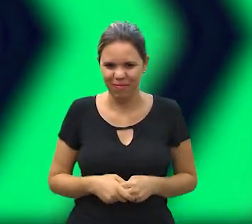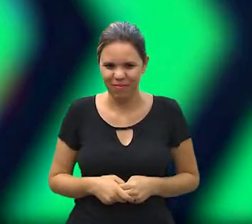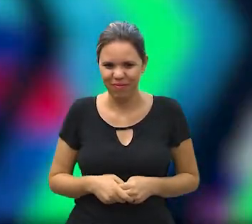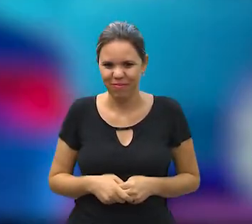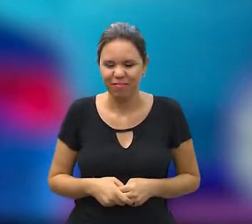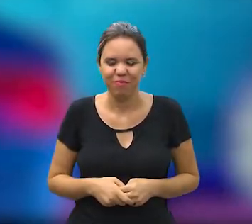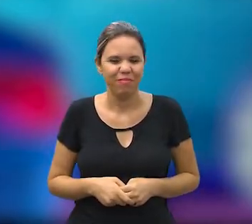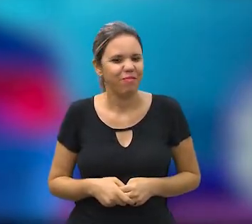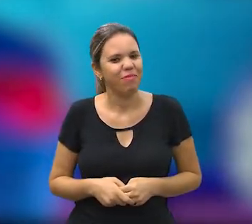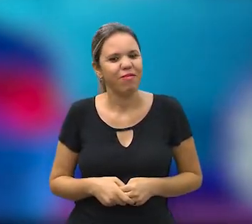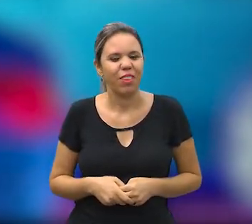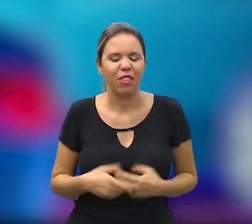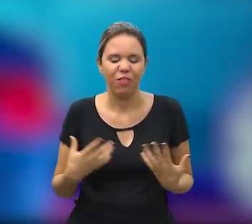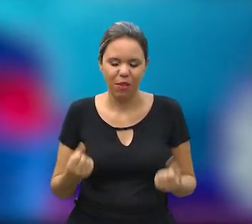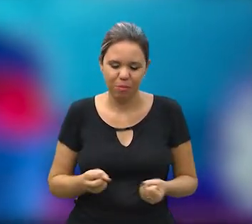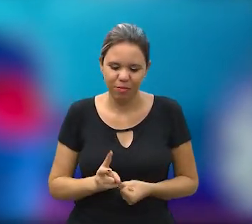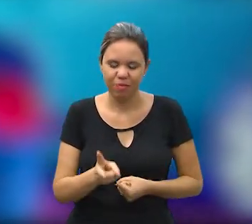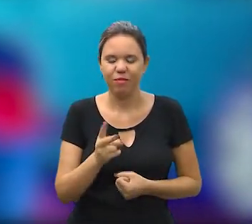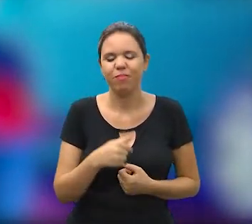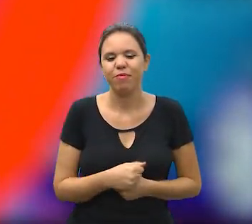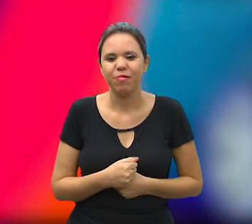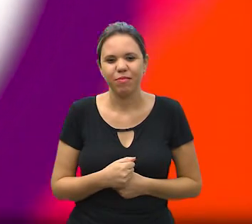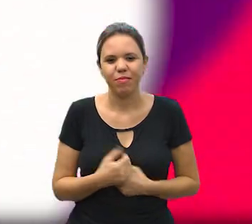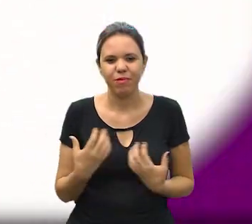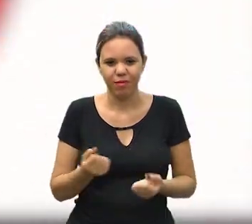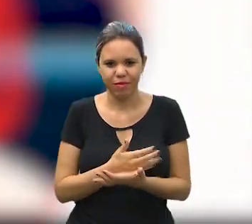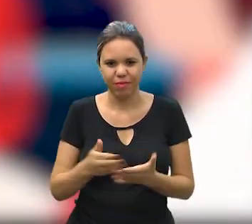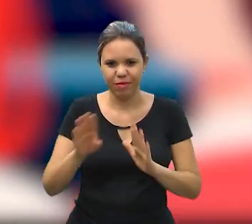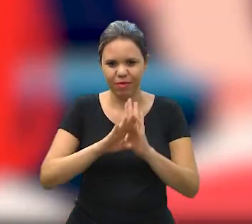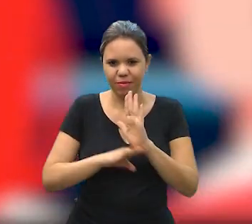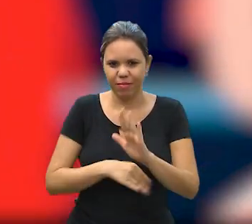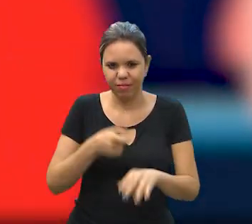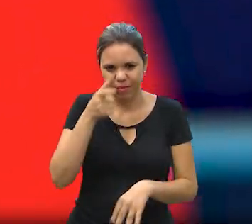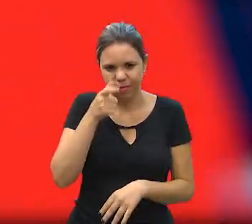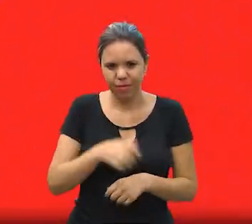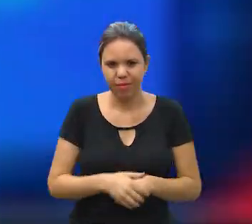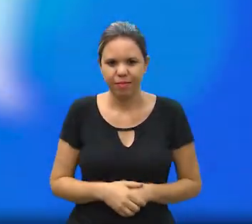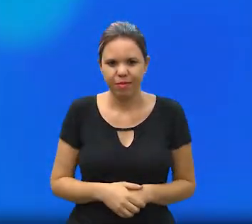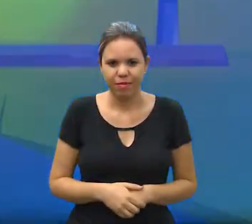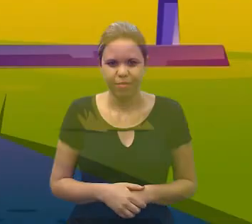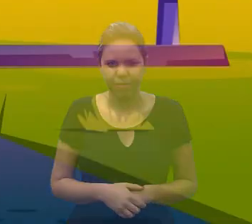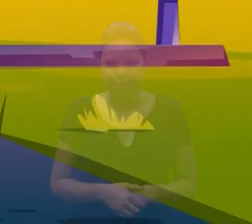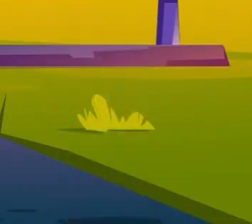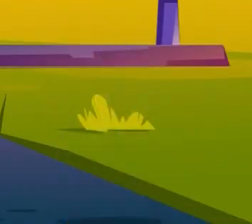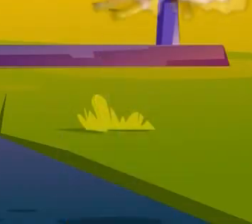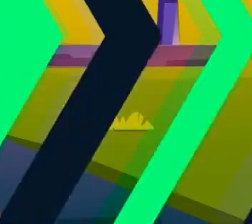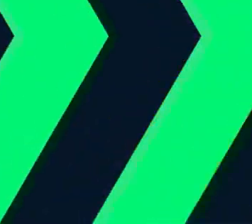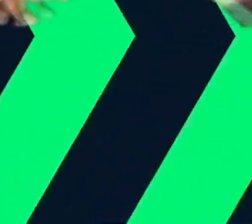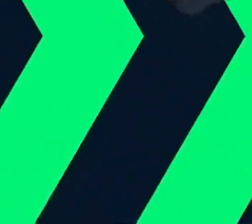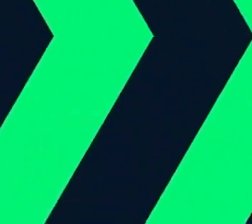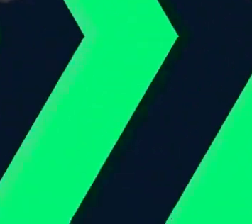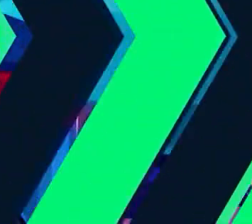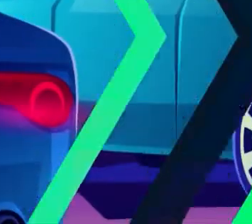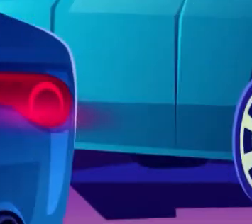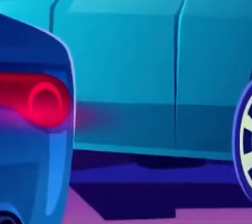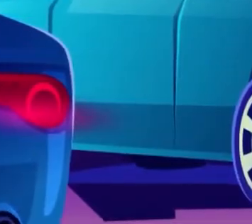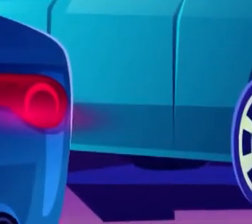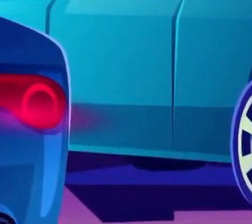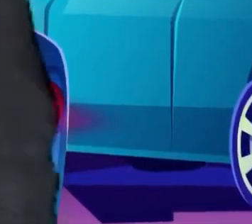vamos deixar de lenga-lenga, né? Então, bora começar o programa? Roda a vinheta aí.